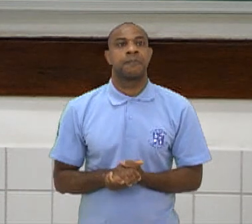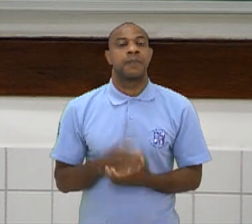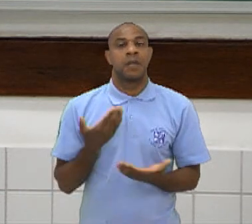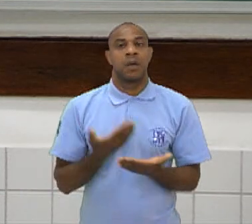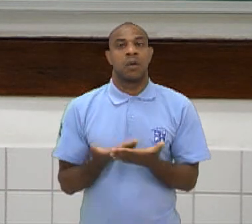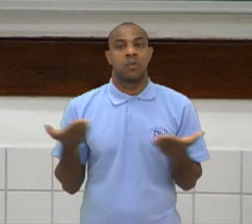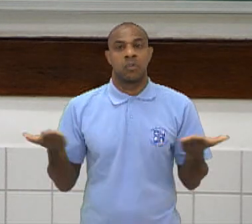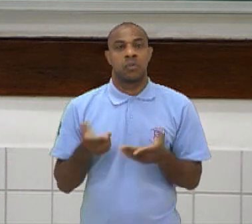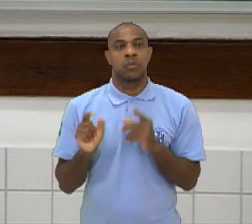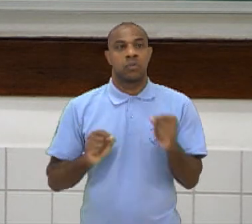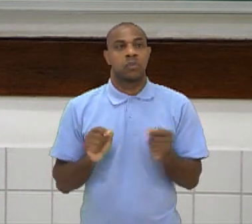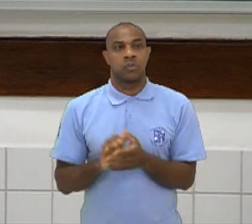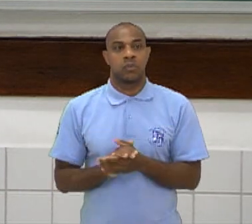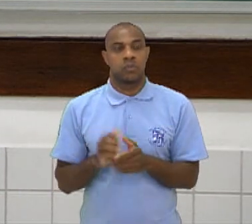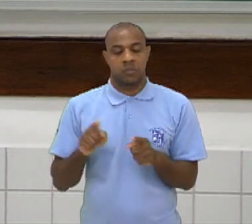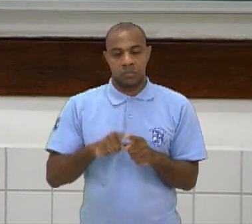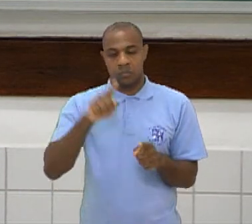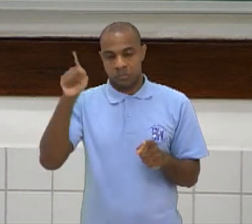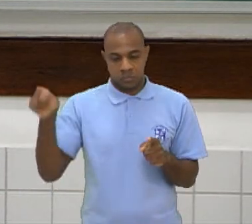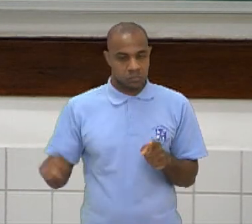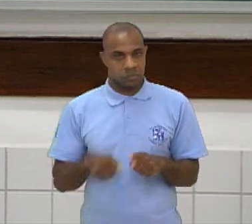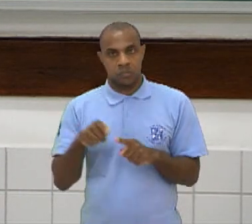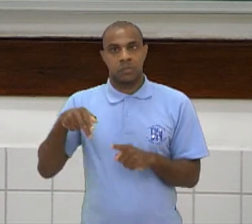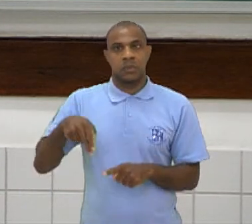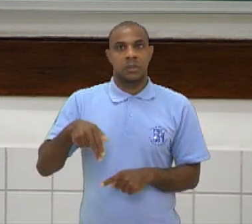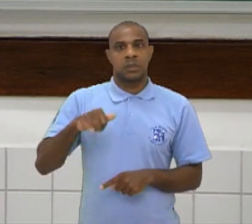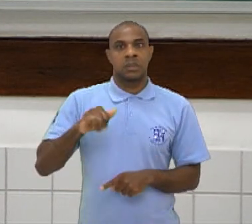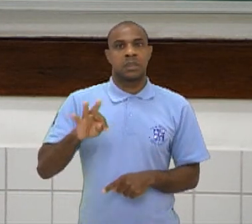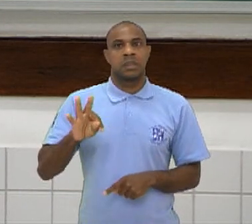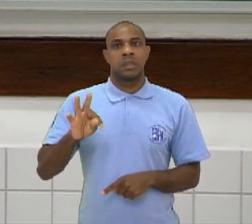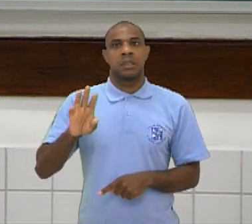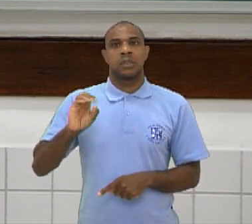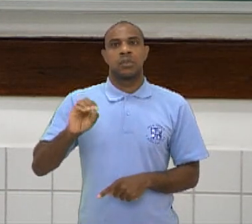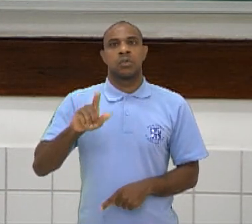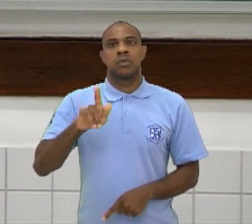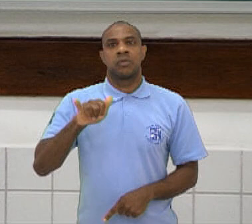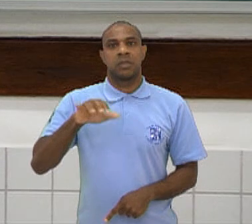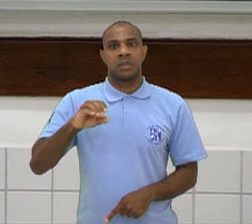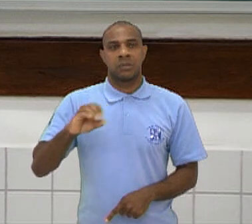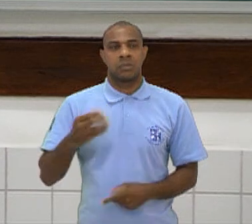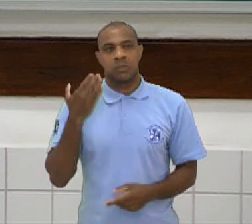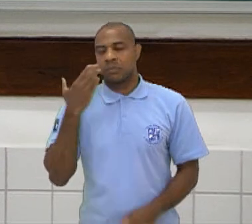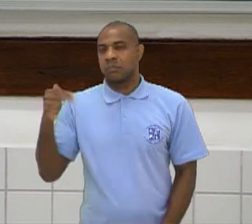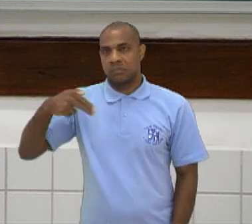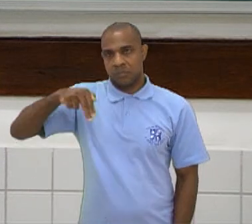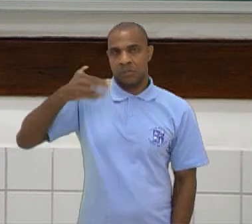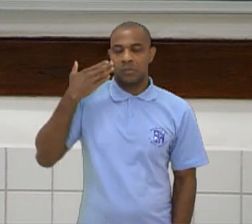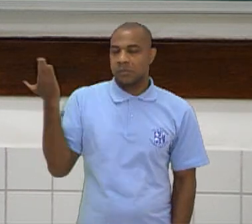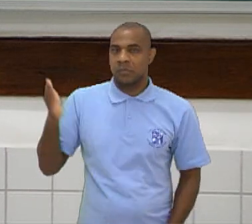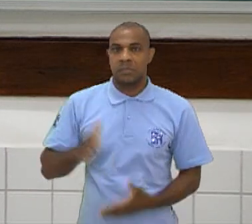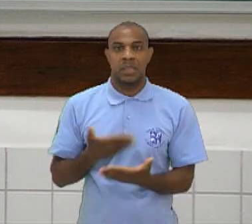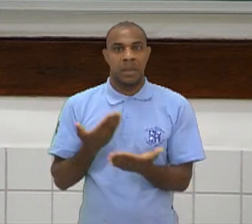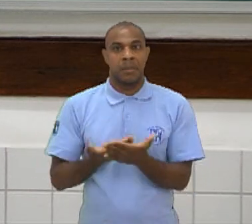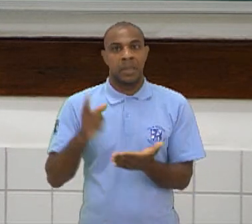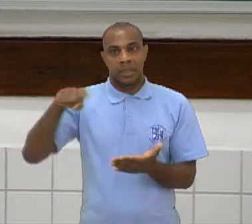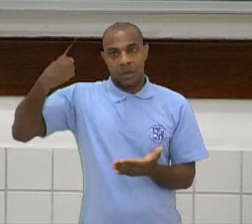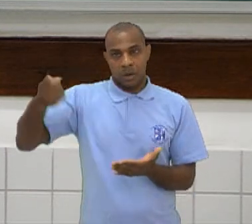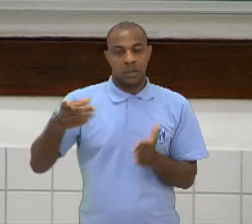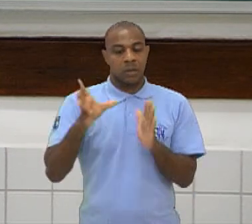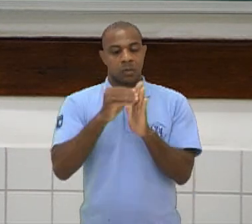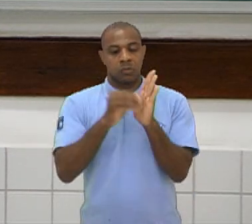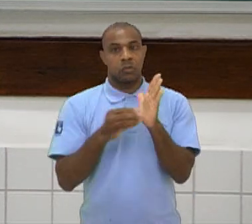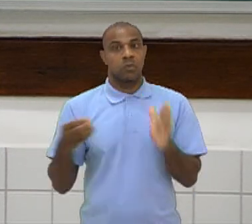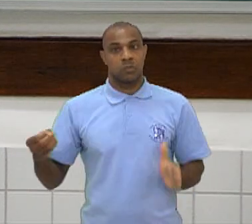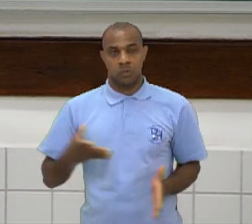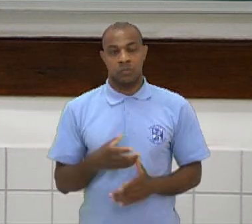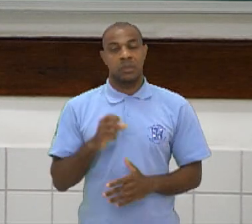gente viu hoje? O ciclo do nitrogênio. Então, hoje a gente encerrou os ciclos biogeoquímicos. Na próxima aula a gente volta com um novo conteúdo, ok? Mas